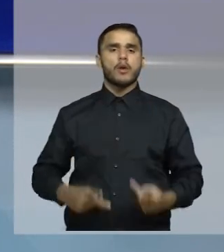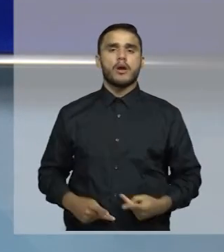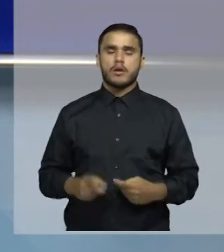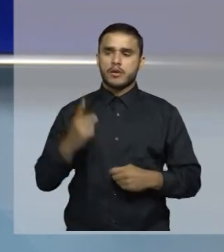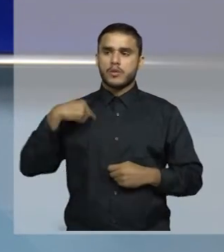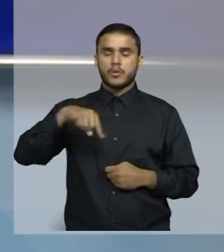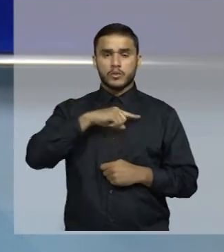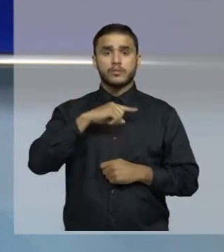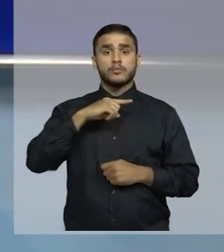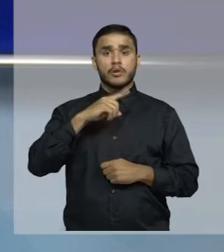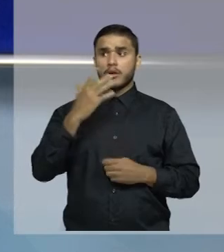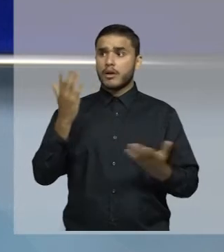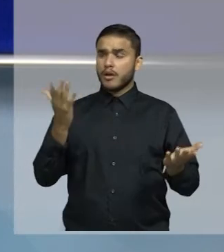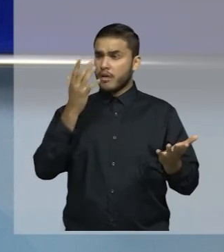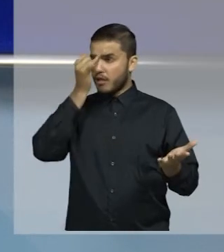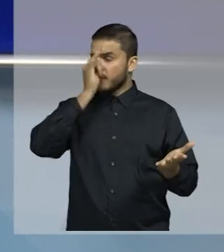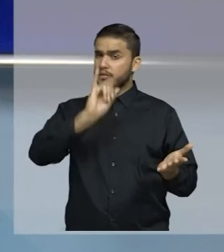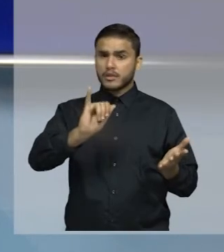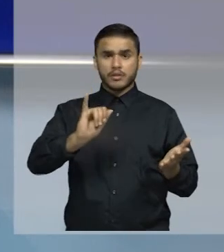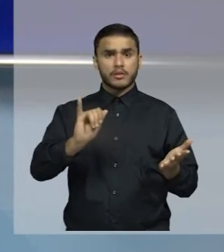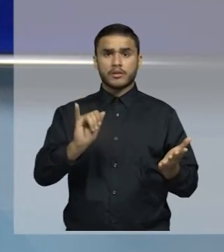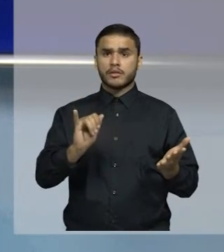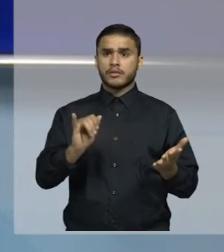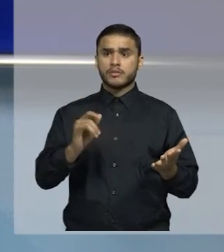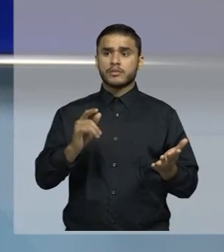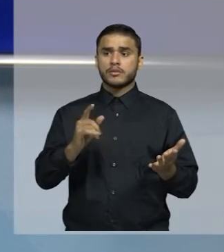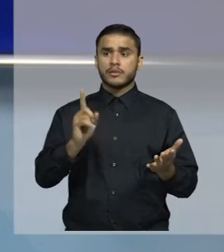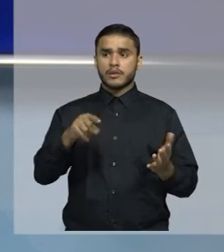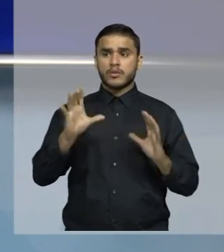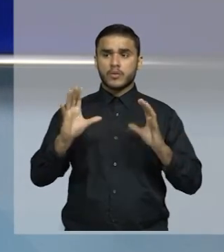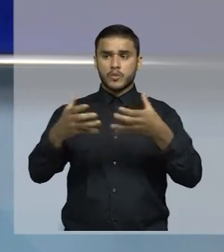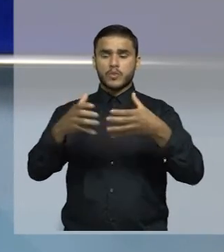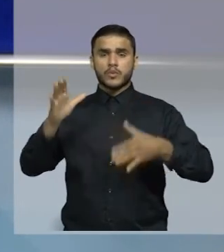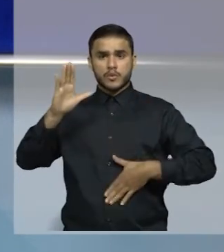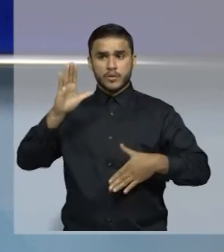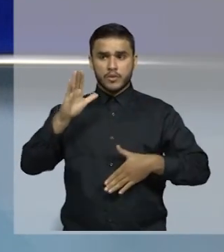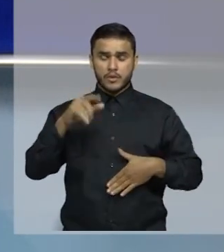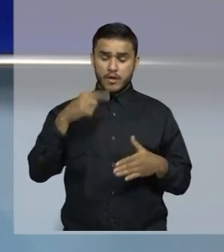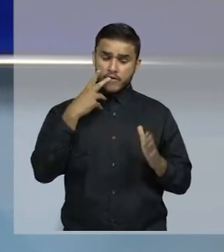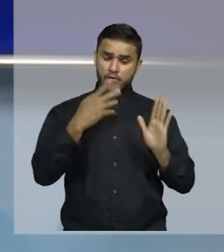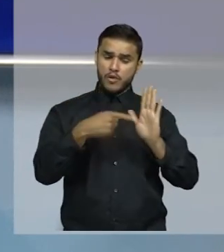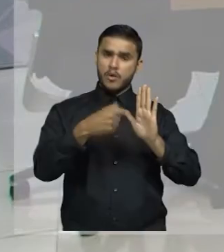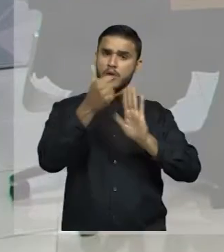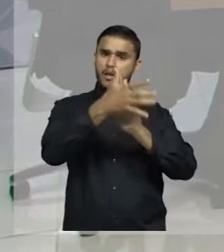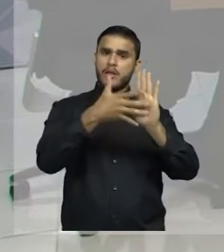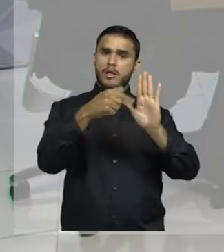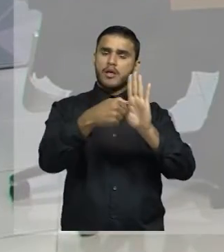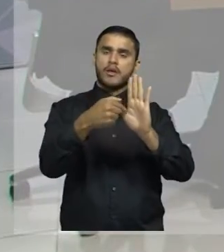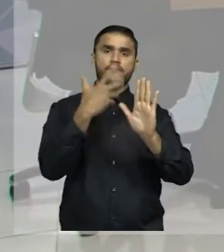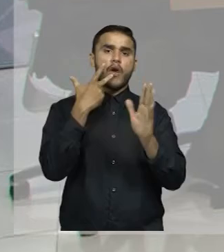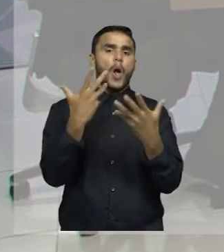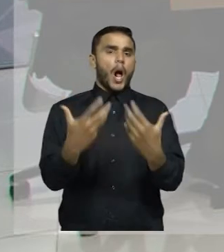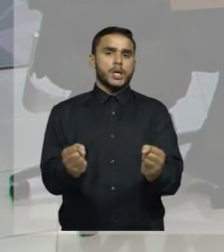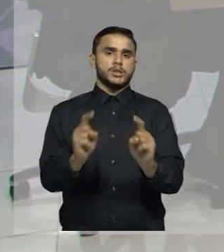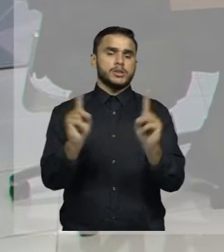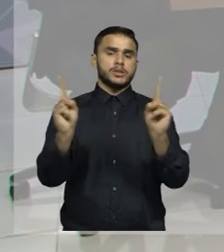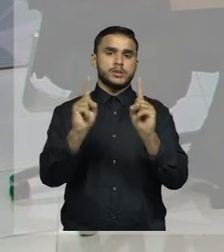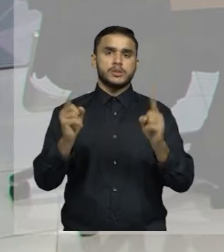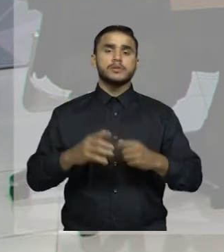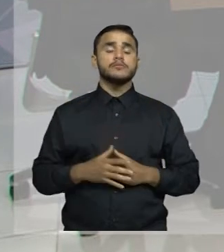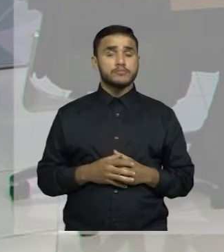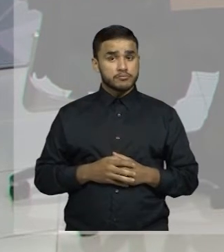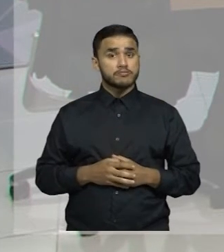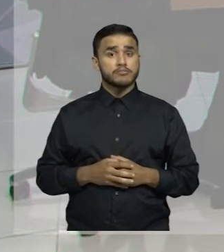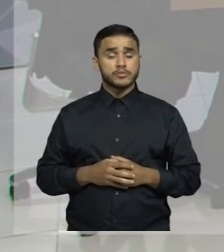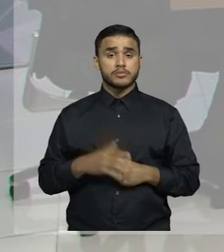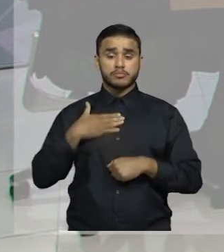direitos desses criminosos, porque é bom que se diga. Eles estão alegando aqui que não aceitam, quer